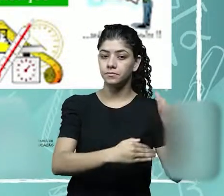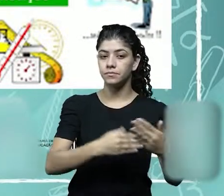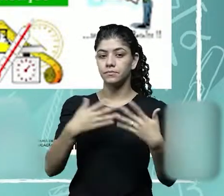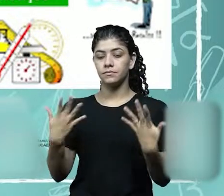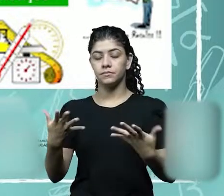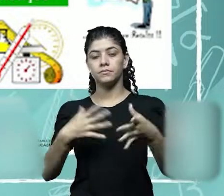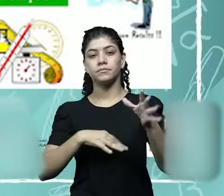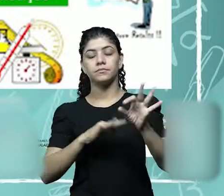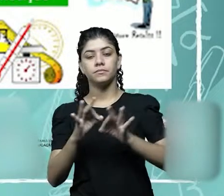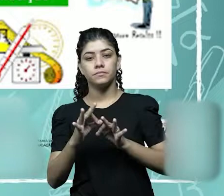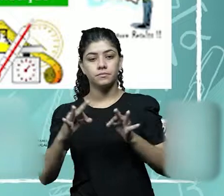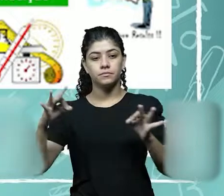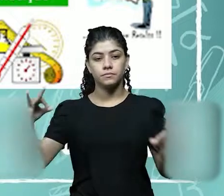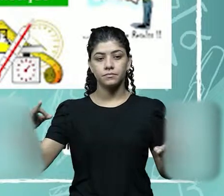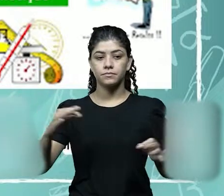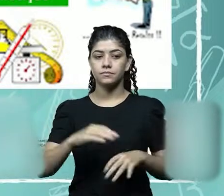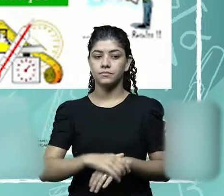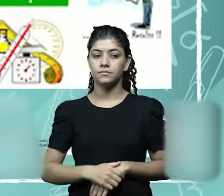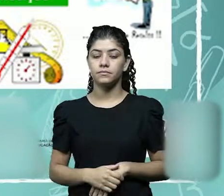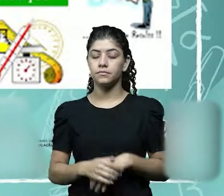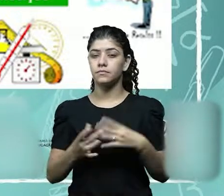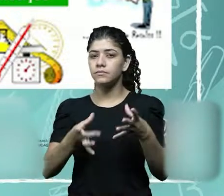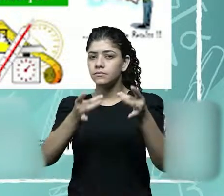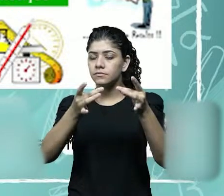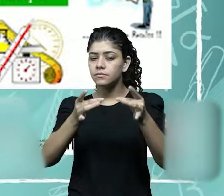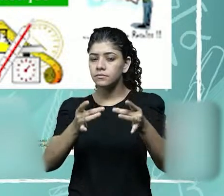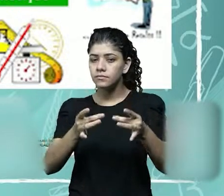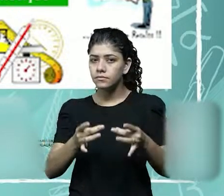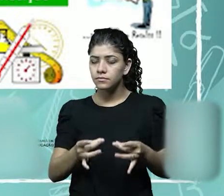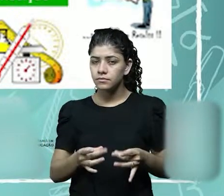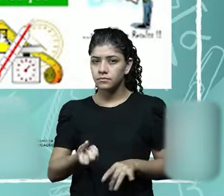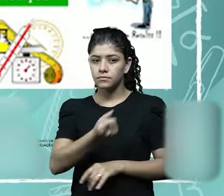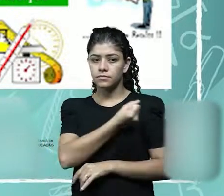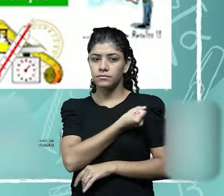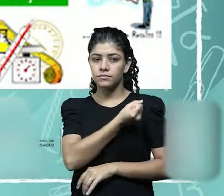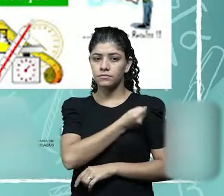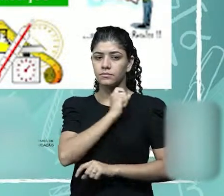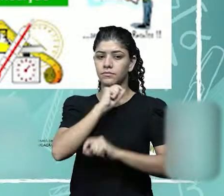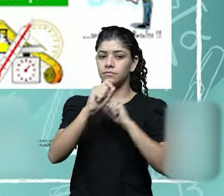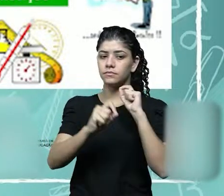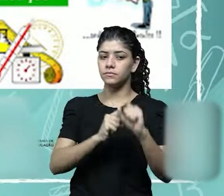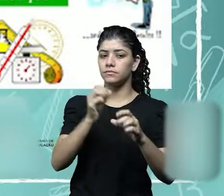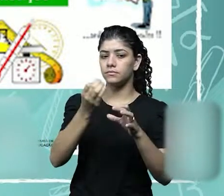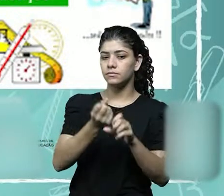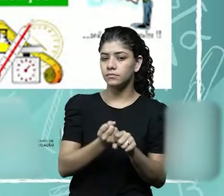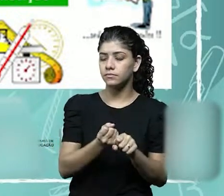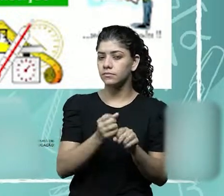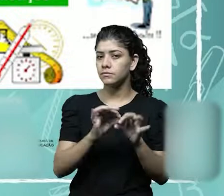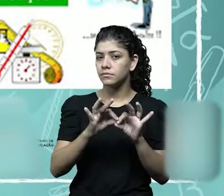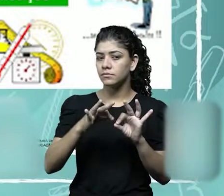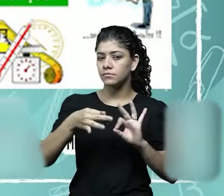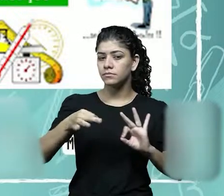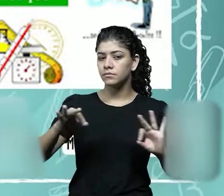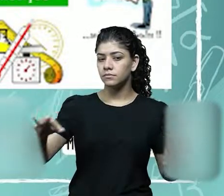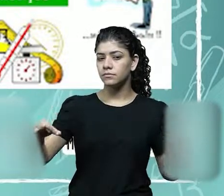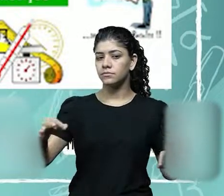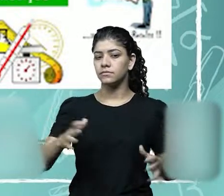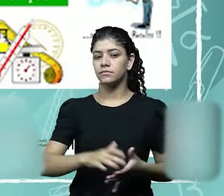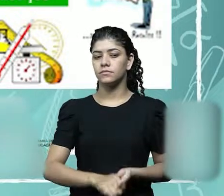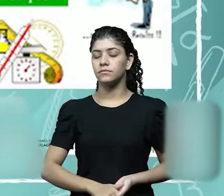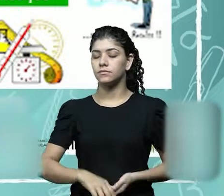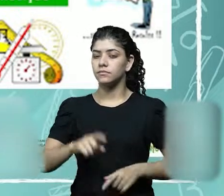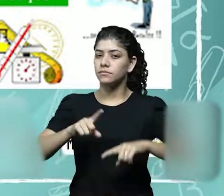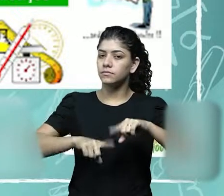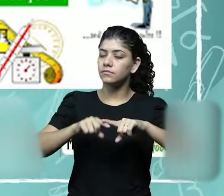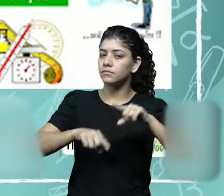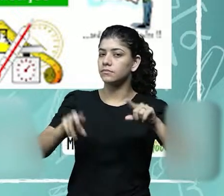medição. É a descrição genérica de uma organização lógica de operações